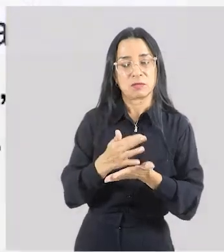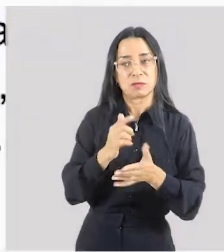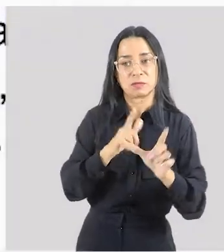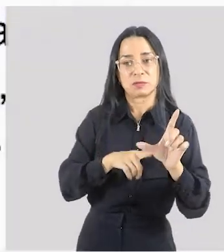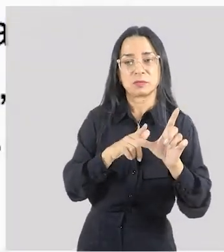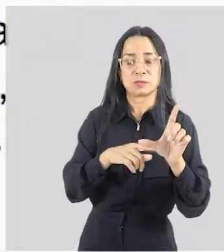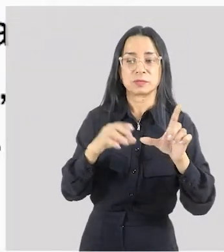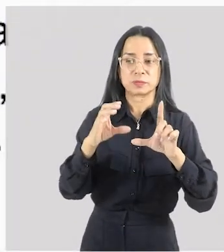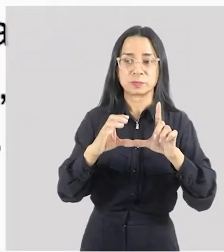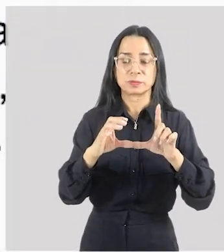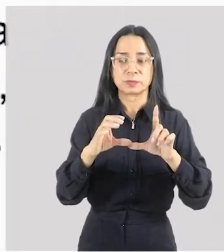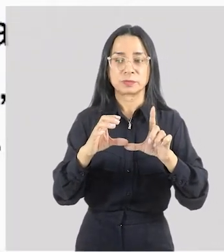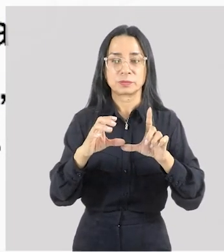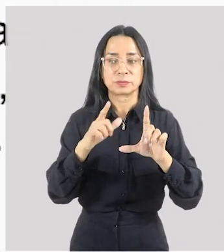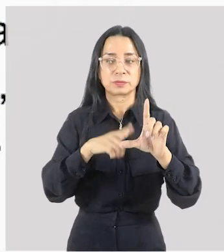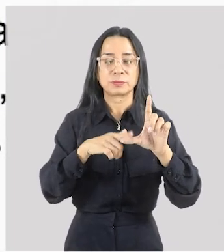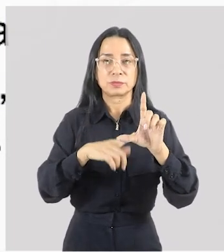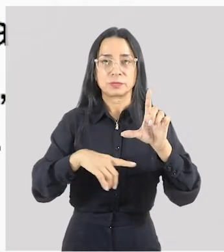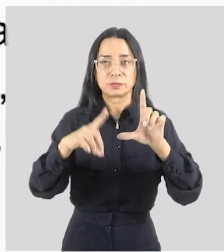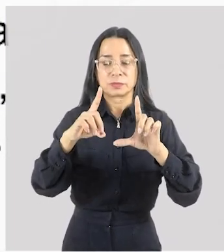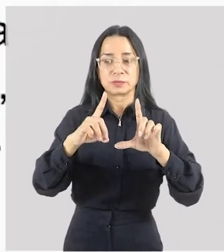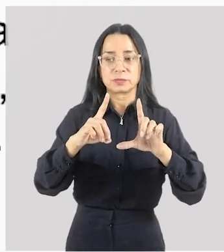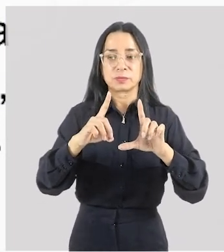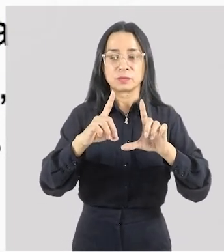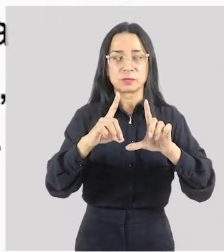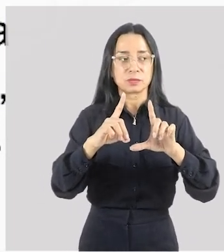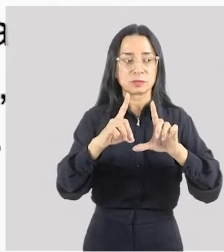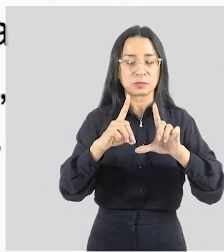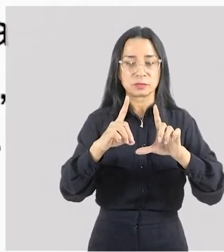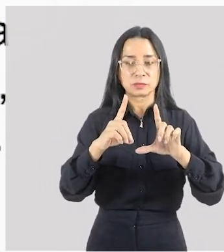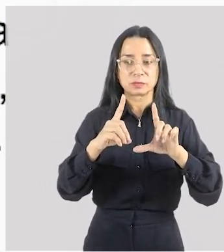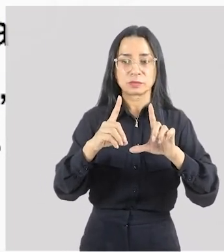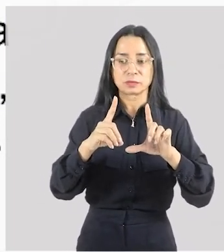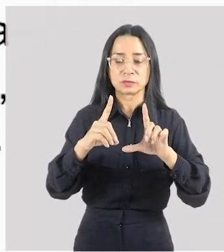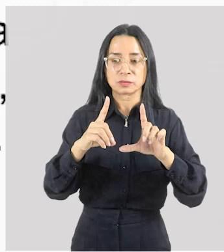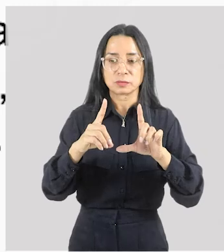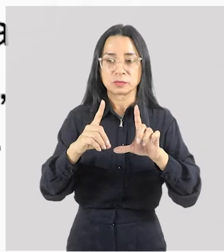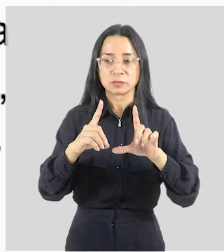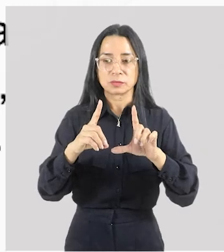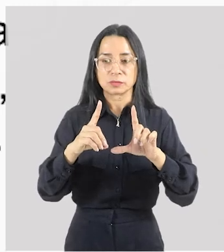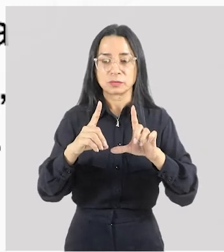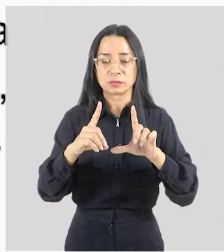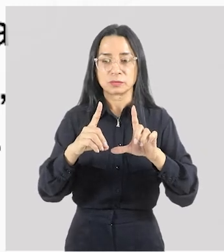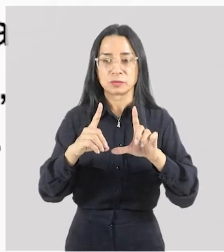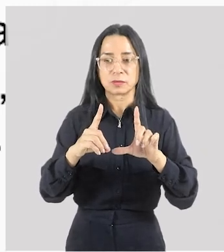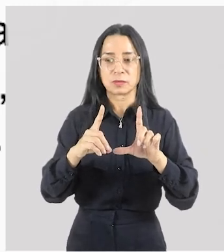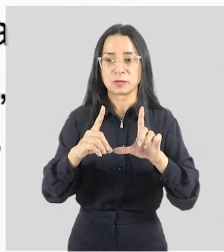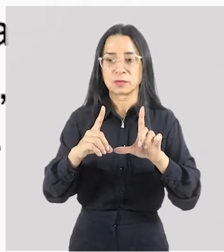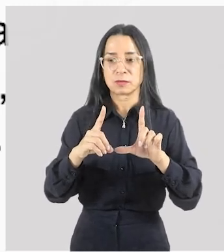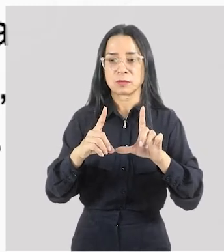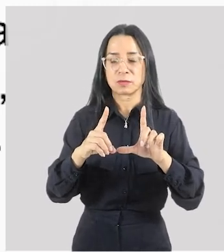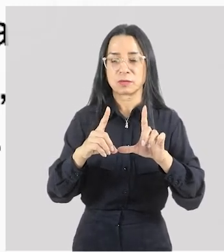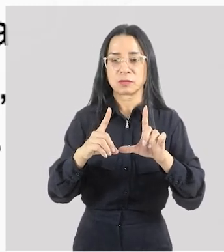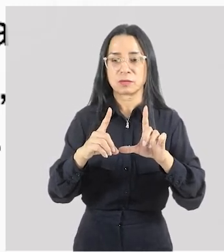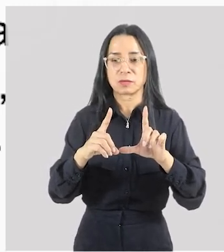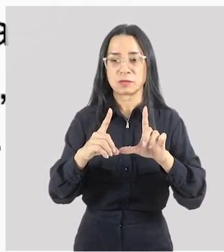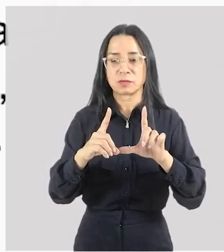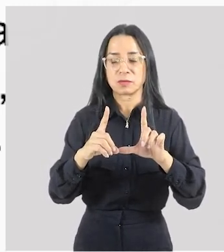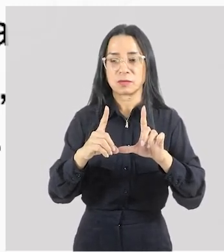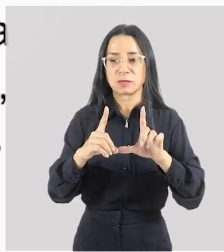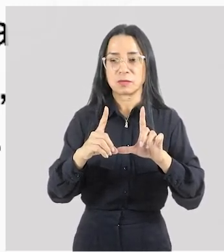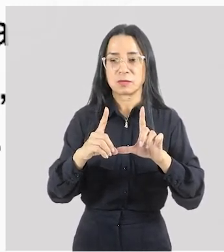gráfico. Letra D. A África do Sul apresenta a melhor distribuição de renda do